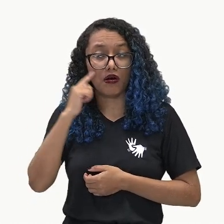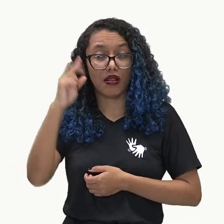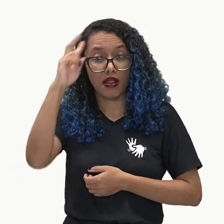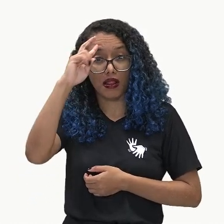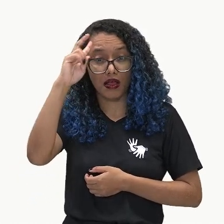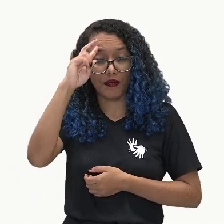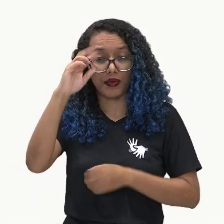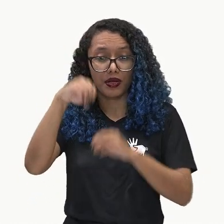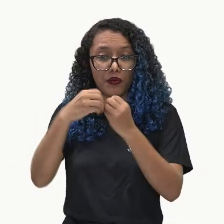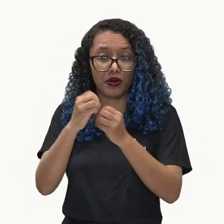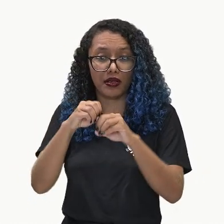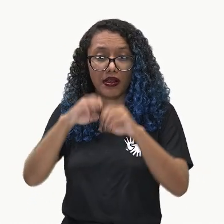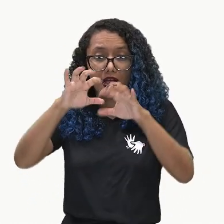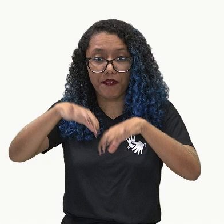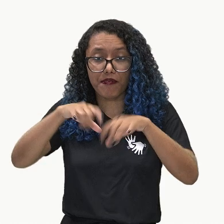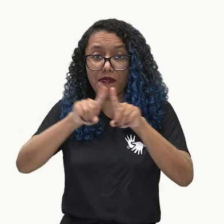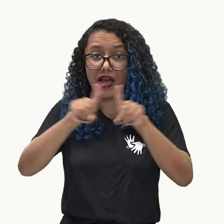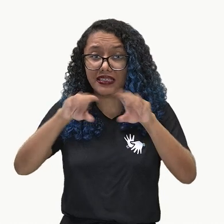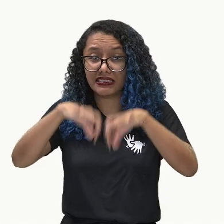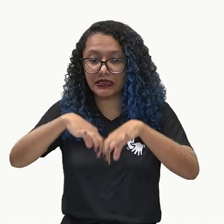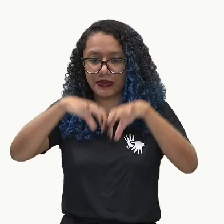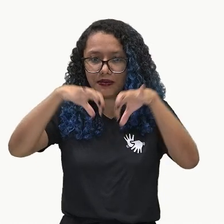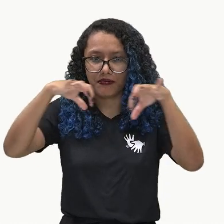moléculas e ao se separar,